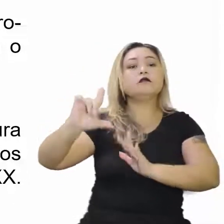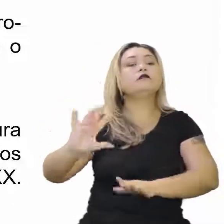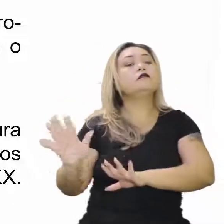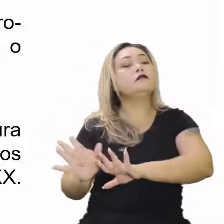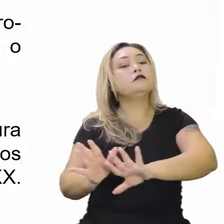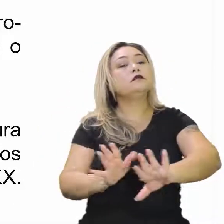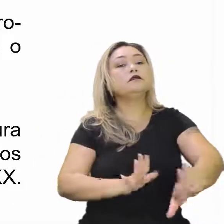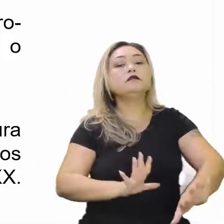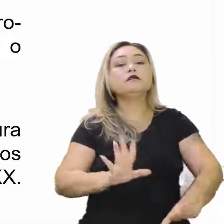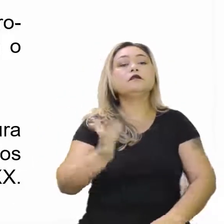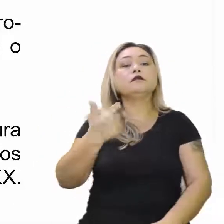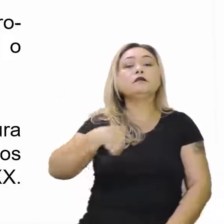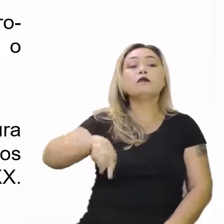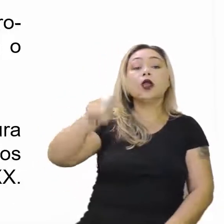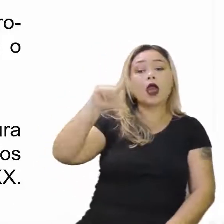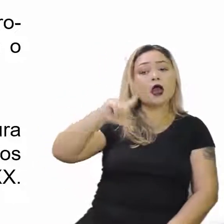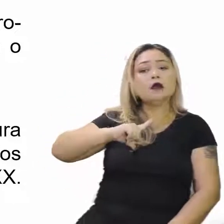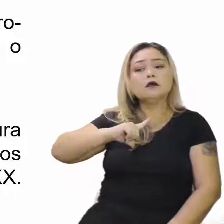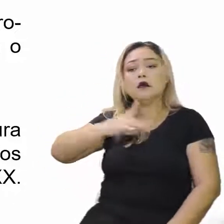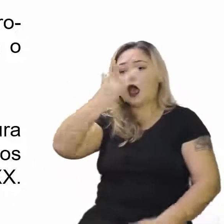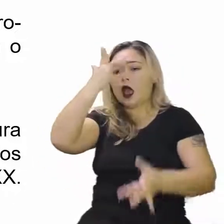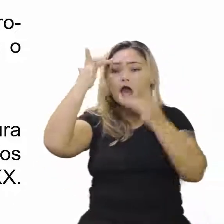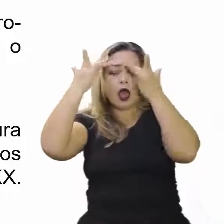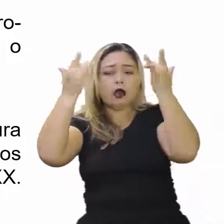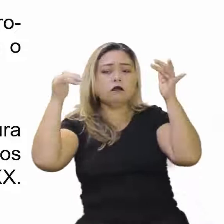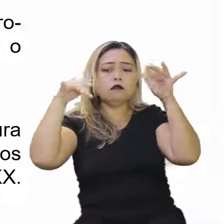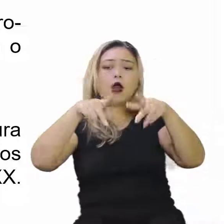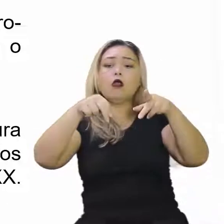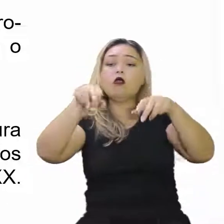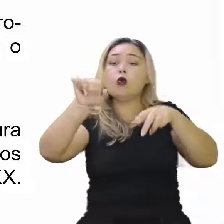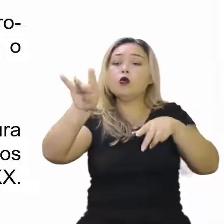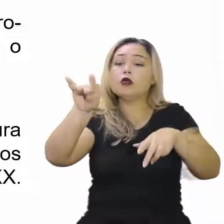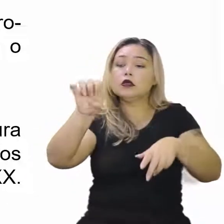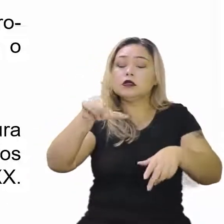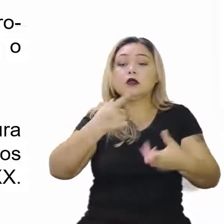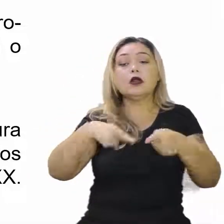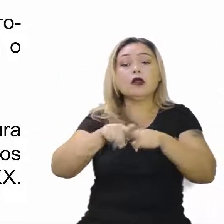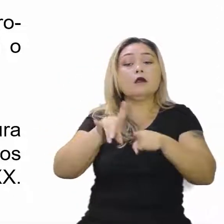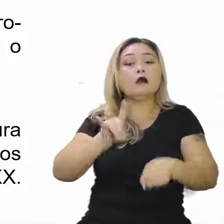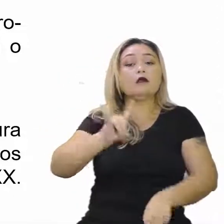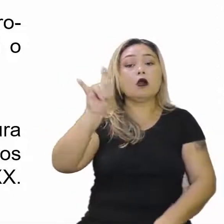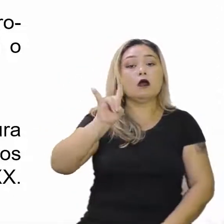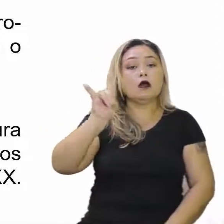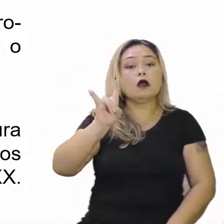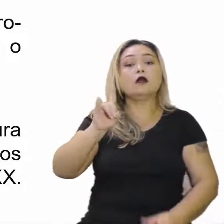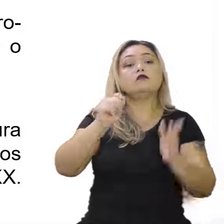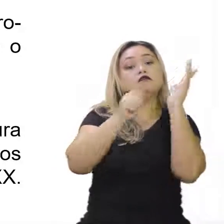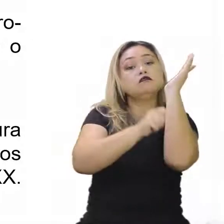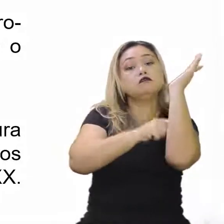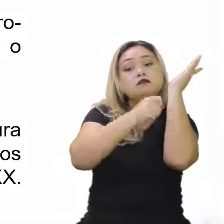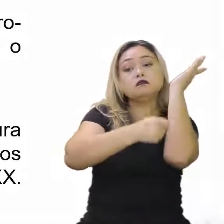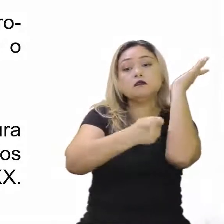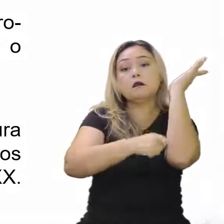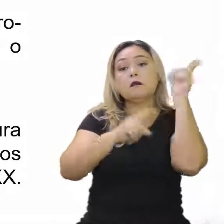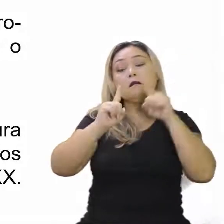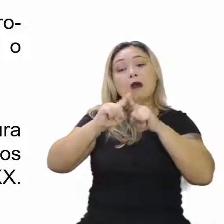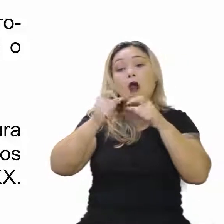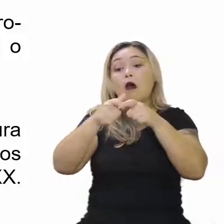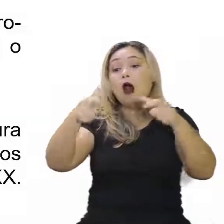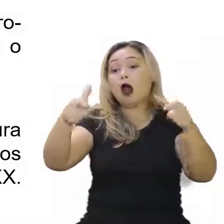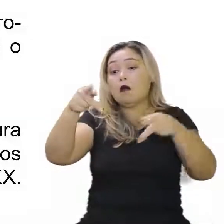basicamente nordestinos e bolivianos para o trabalho nos seringais, mas não gerou grandes núcleos de povoamento.